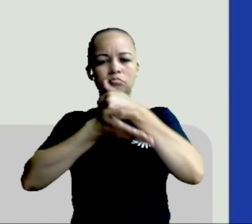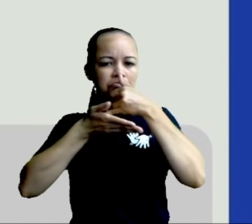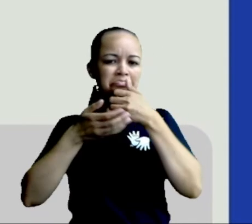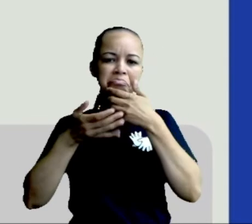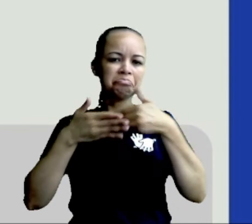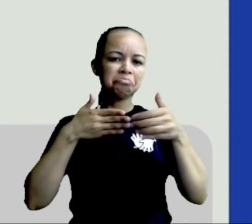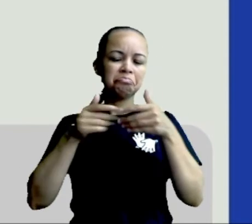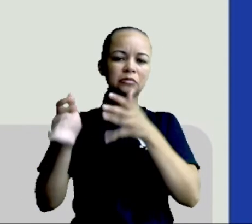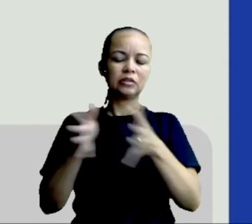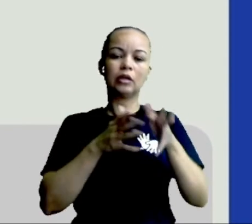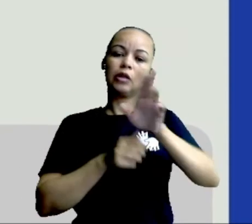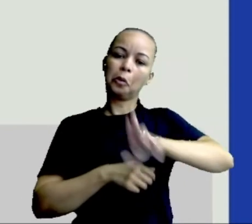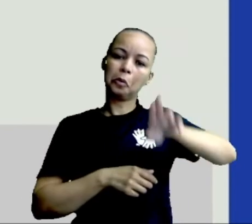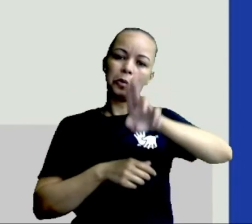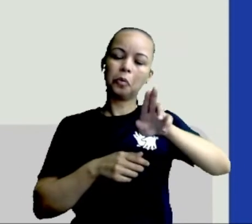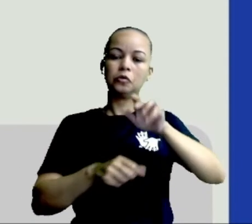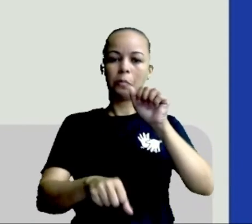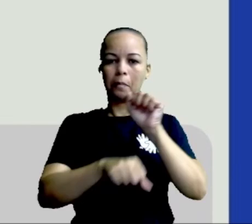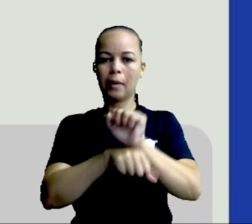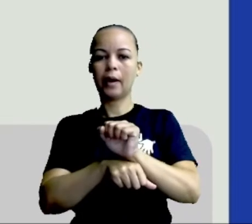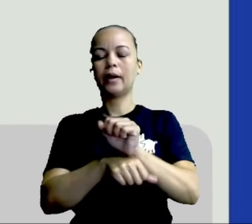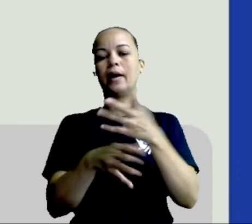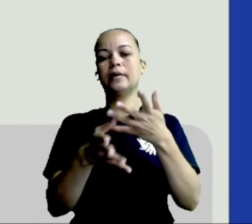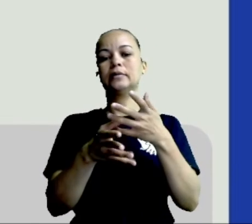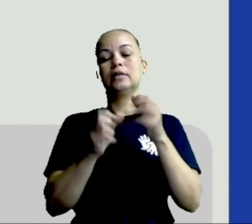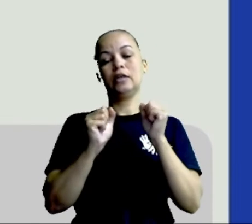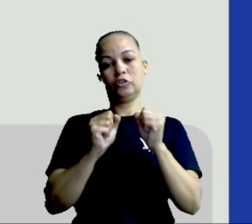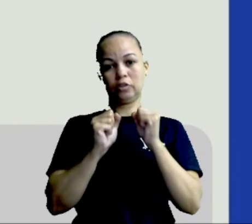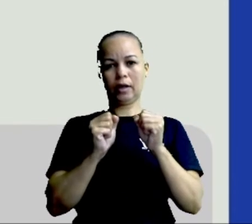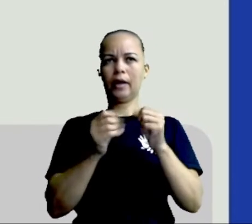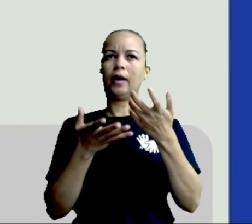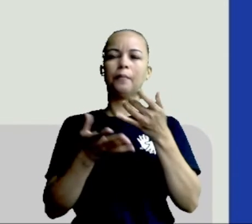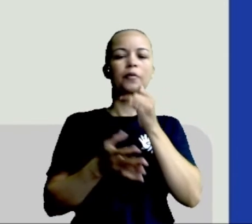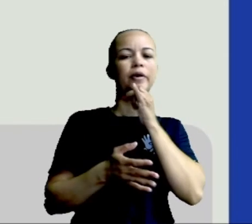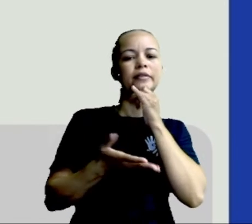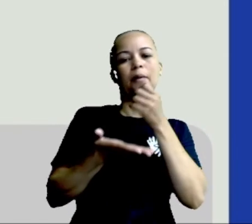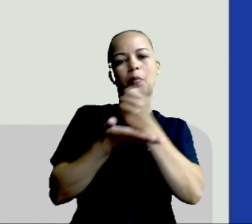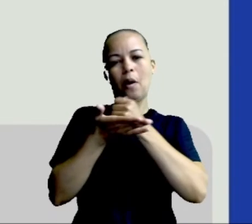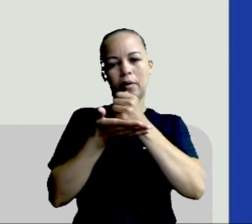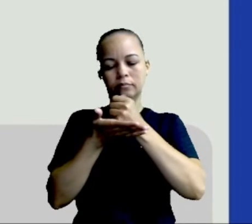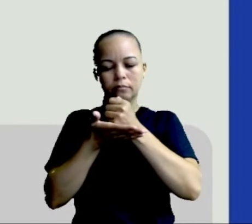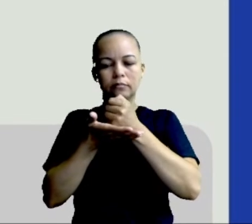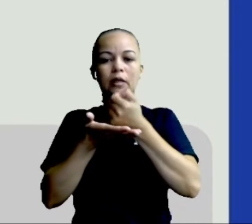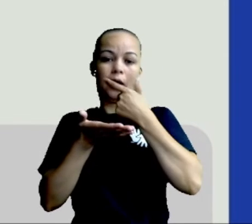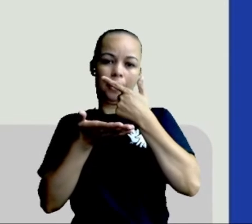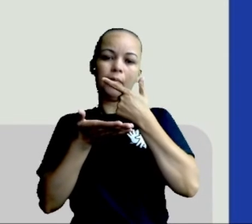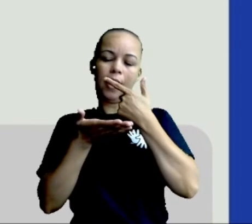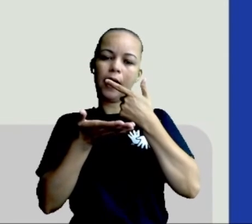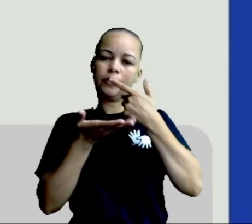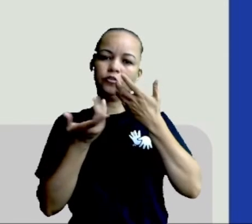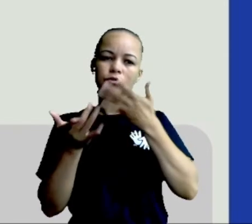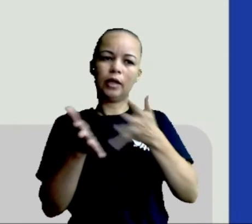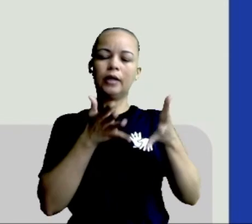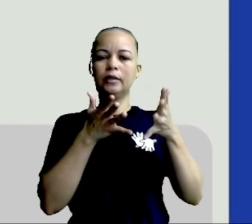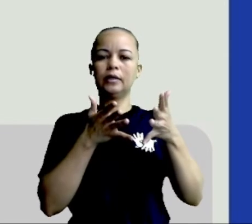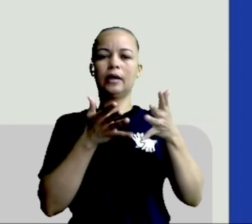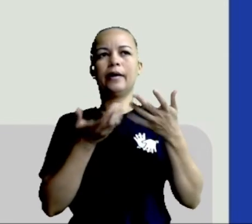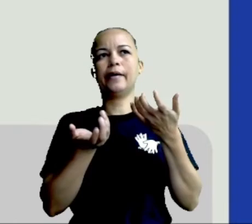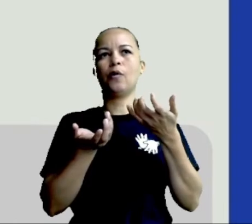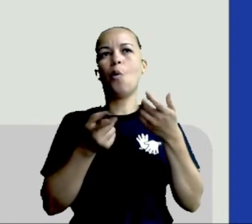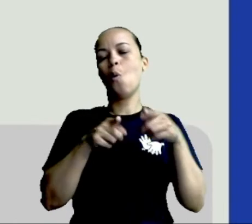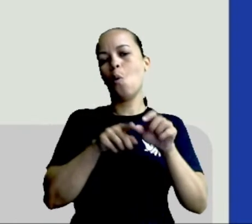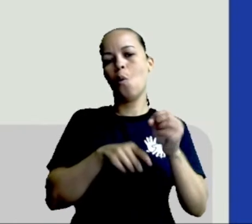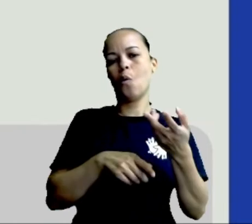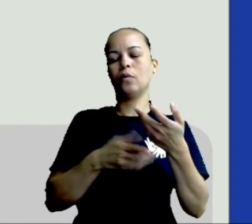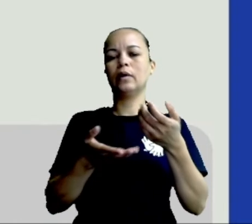se interromper o uso de uma droga, seja ela lícita, né, como aquelas que a gente citou, muitas pessoas inclusive são alcoólatras,